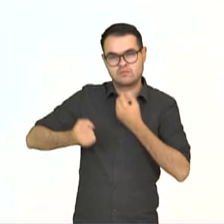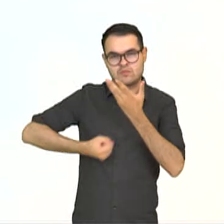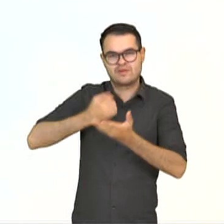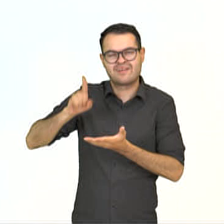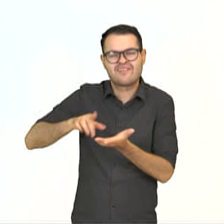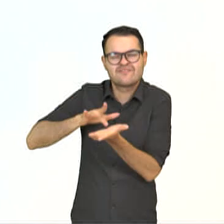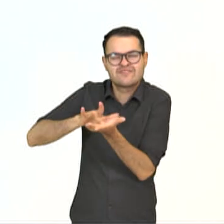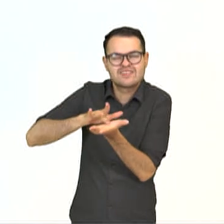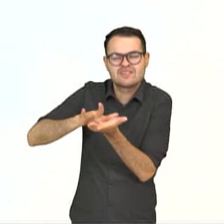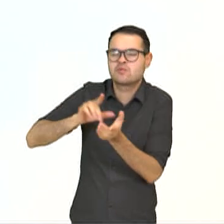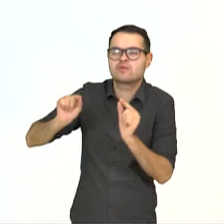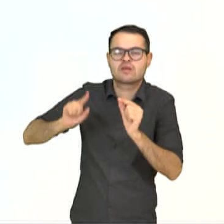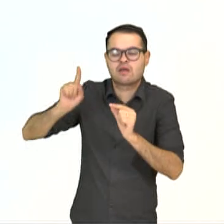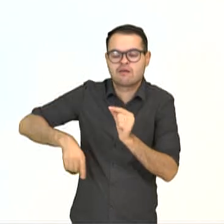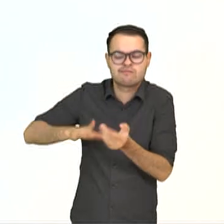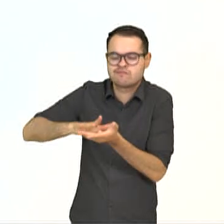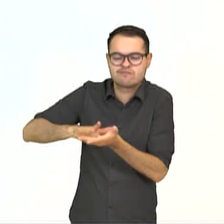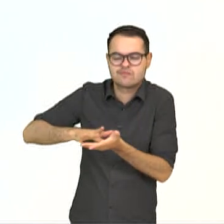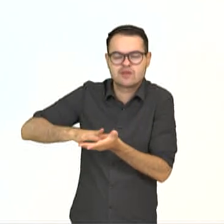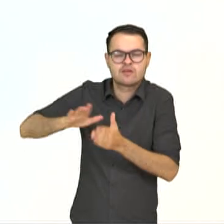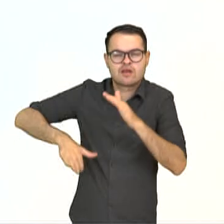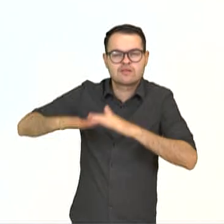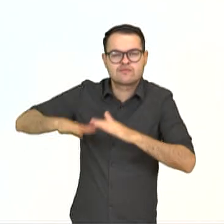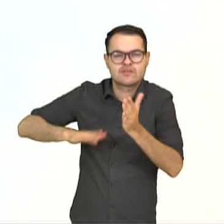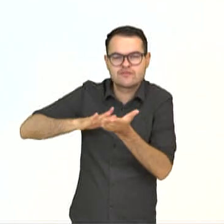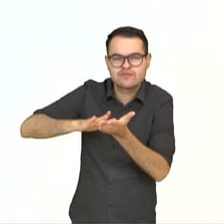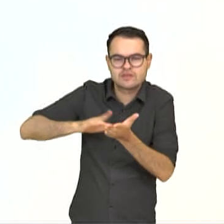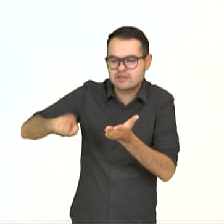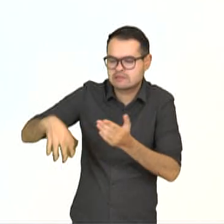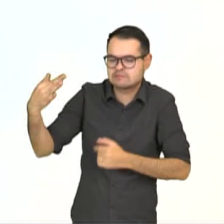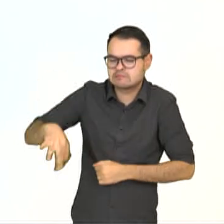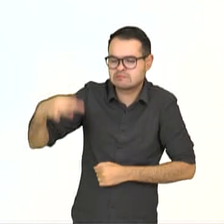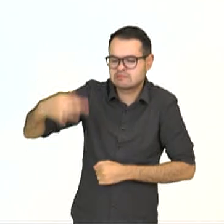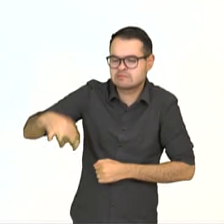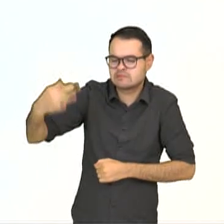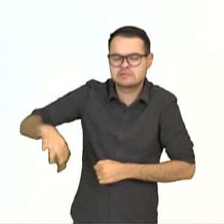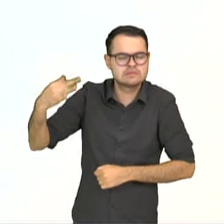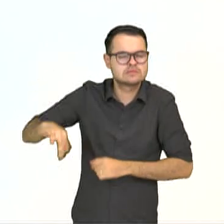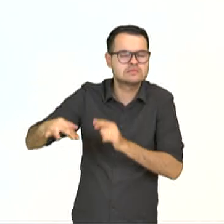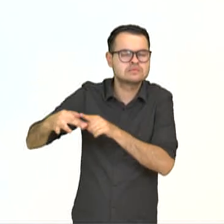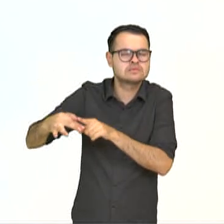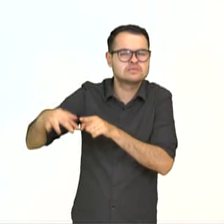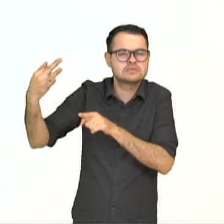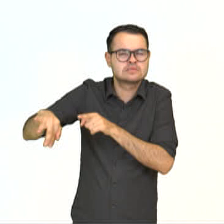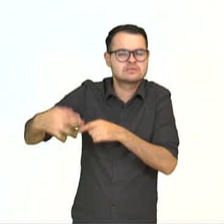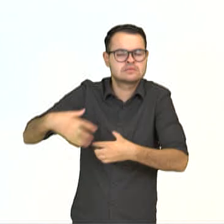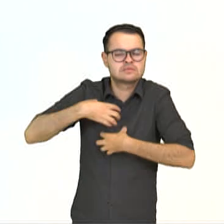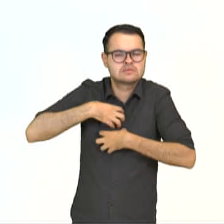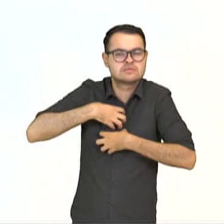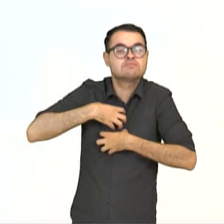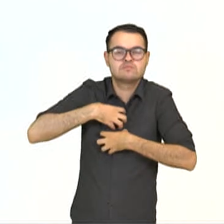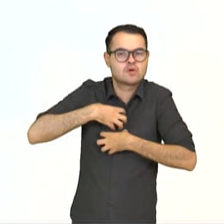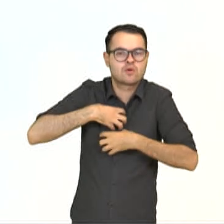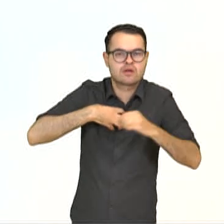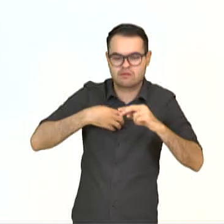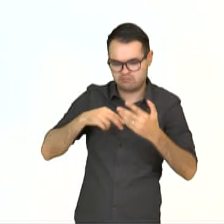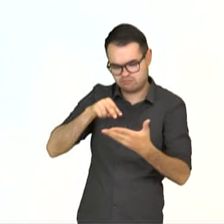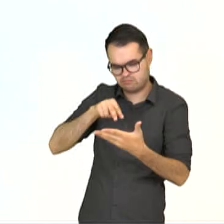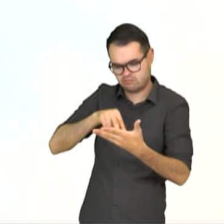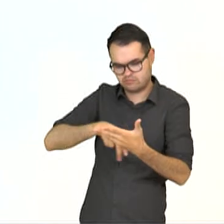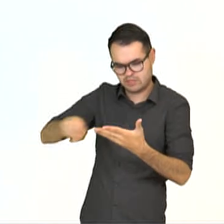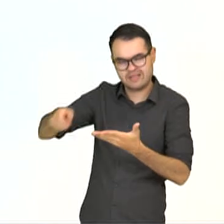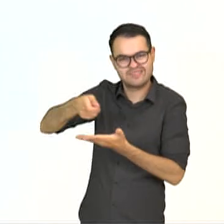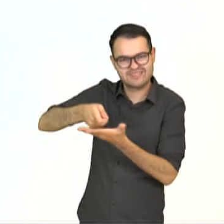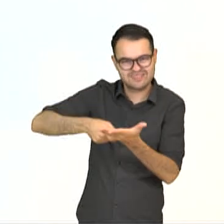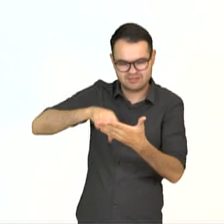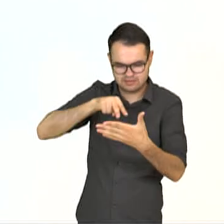fingidor. Finge tão completamente que chega a fingir que é dor. A dor que deveras sente. Os que leem o que